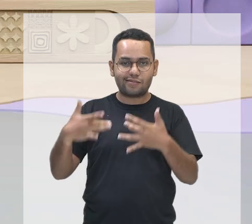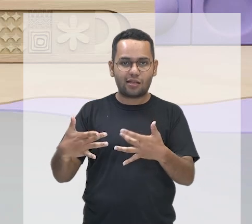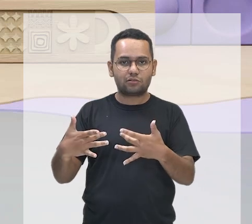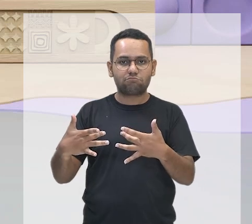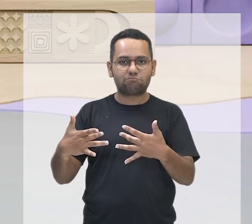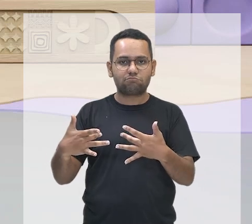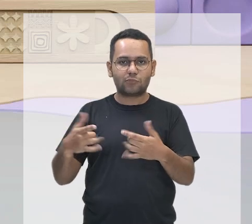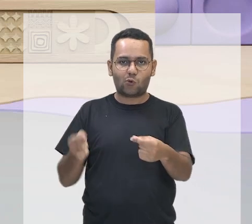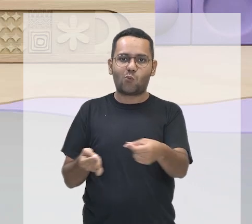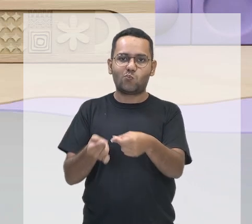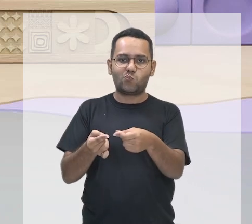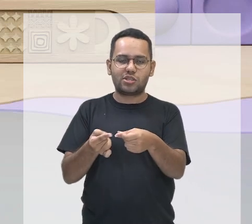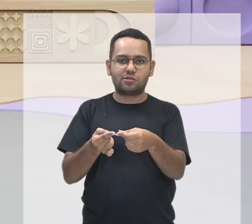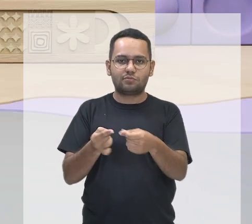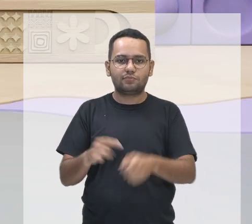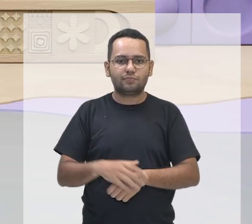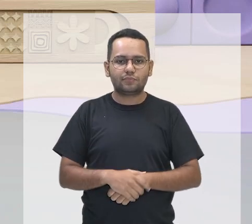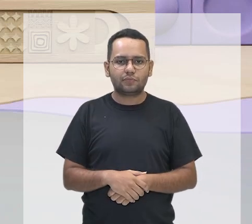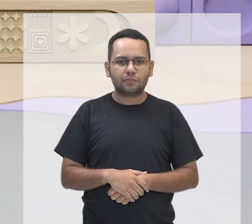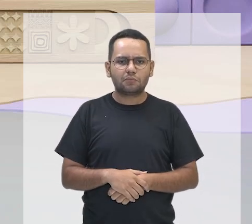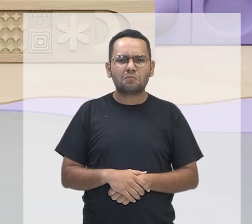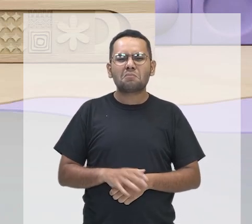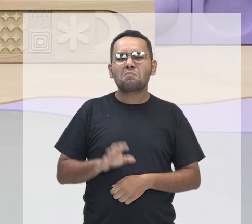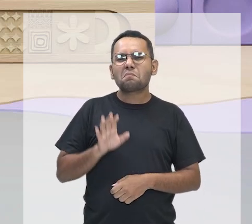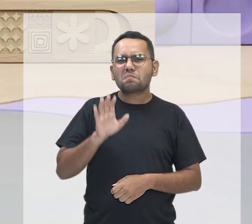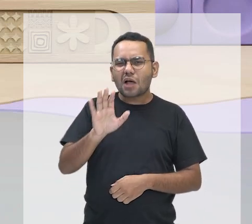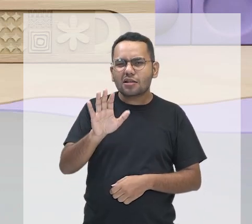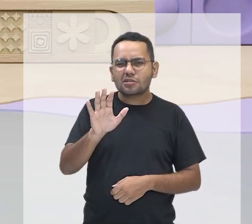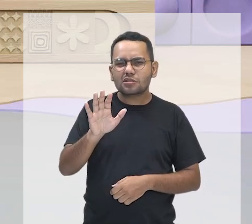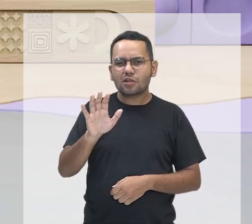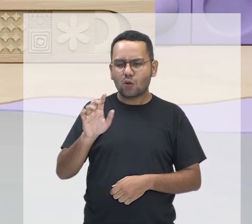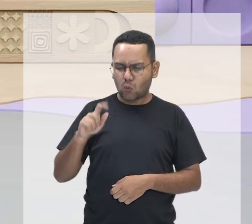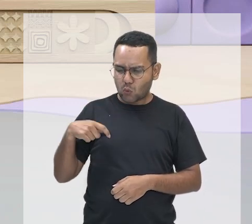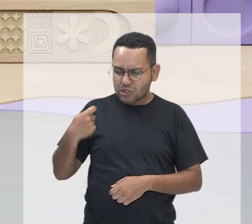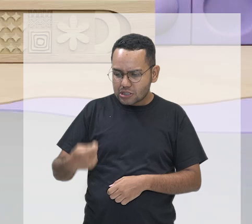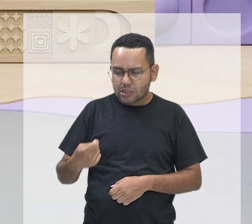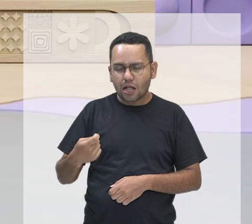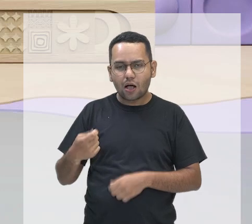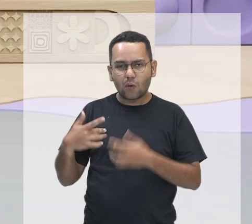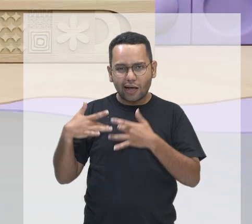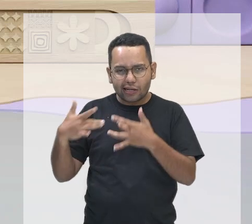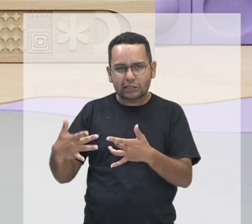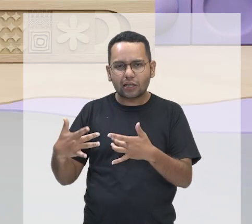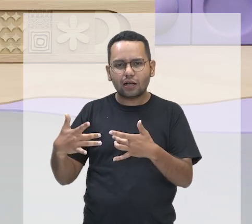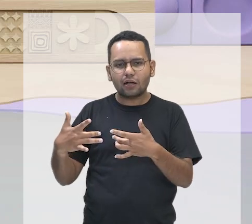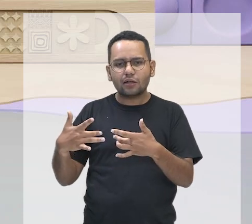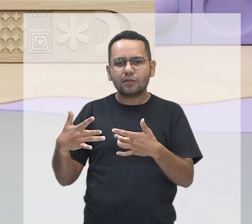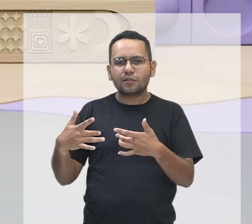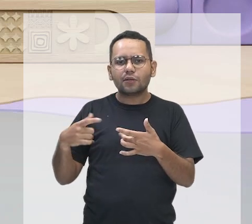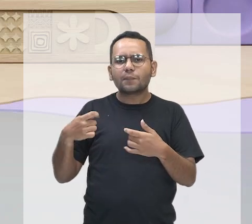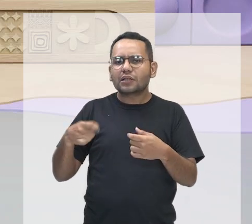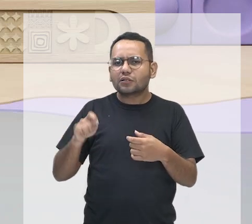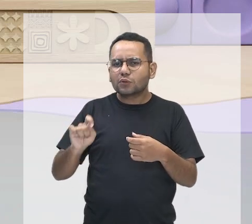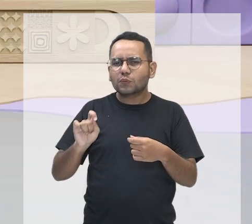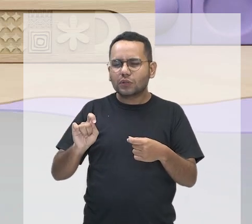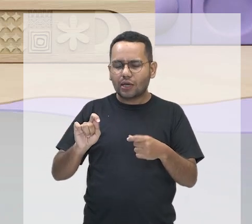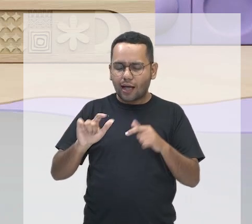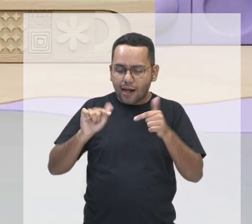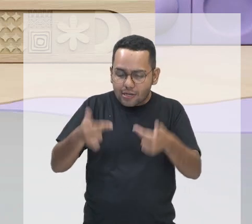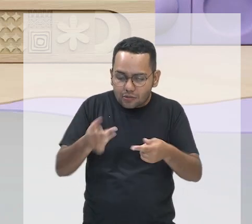A palavra usada para classificar, para definir ajuda aos